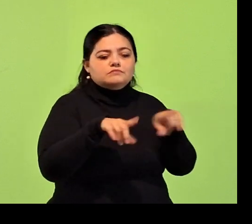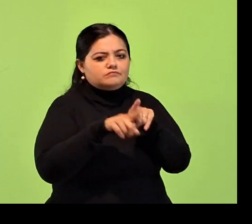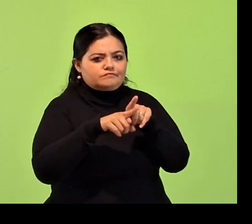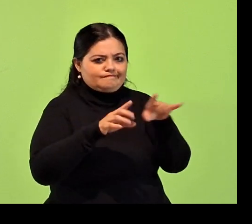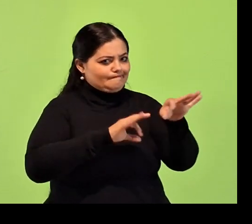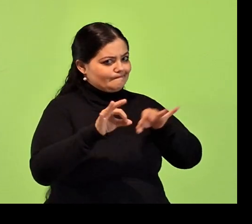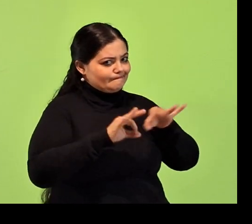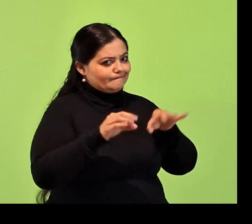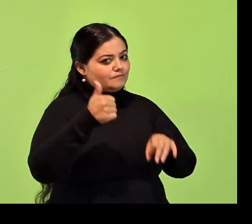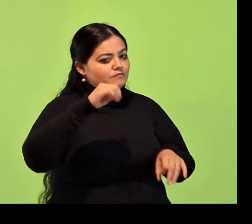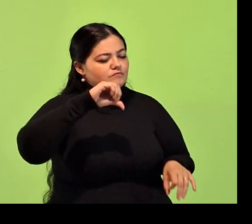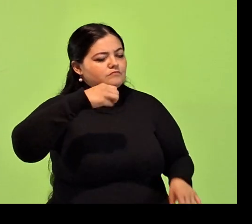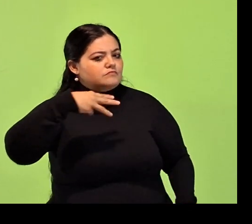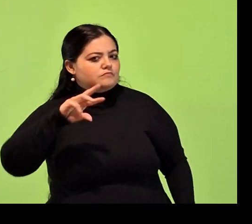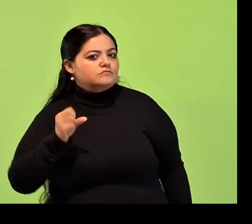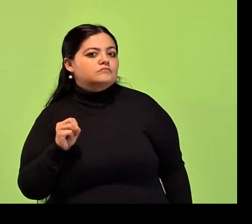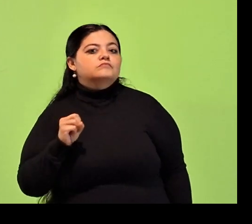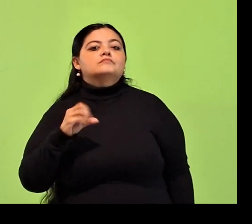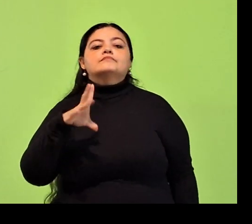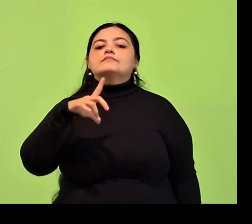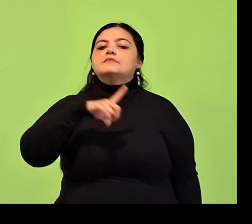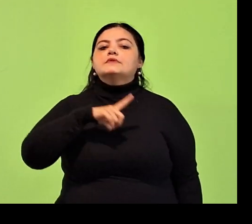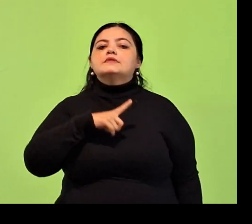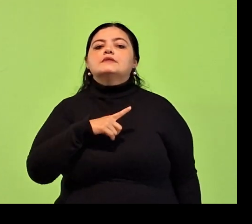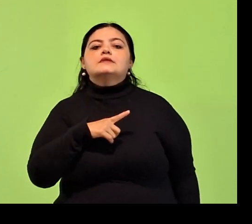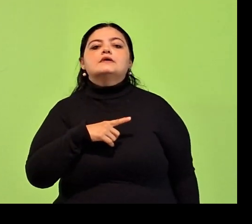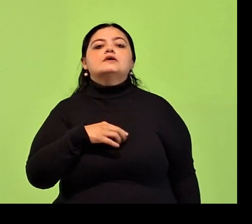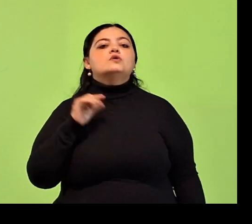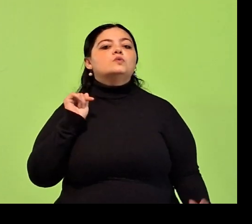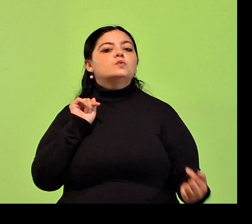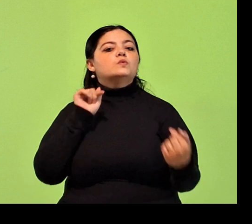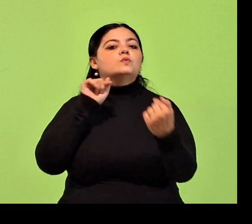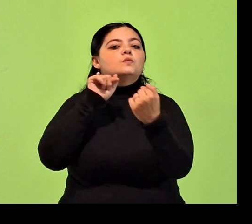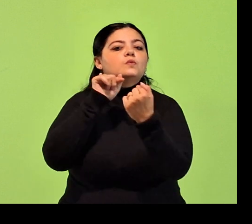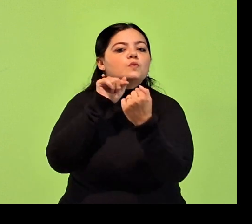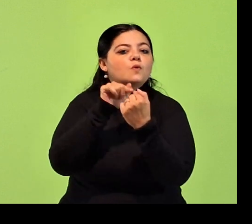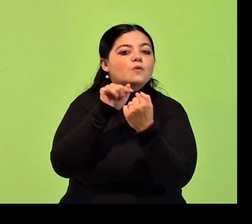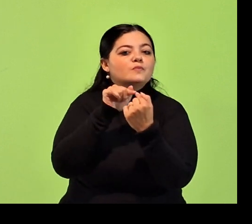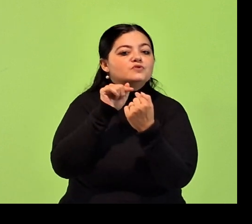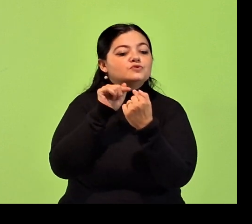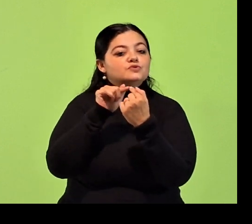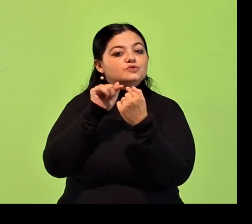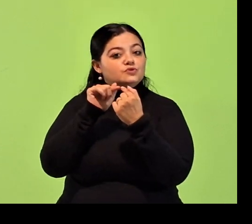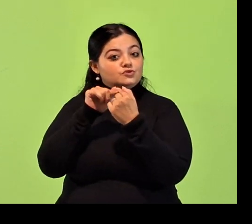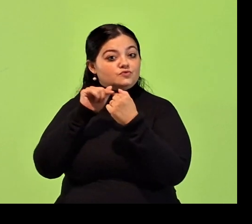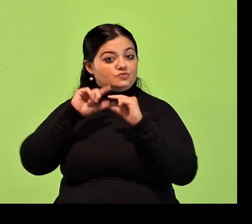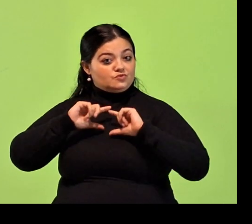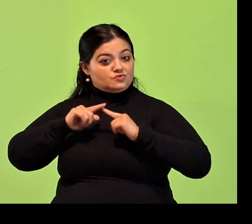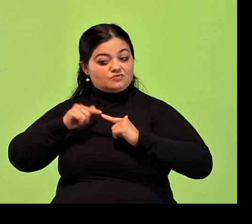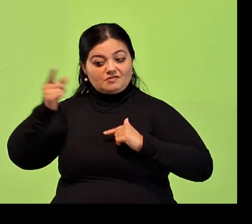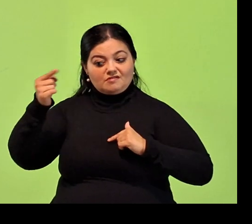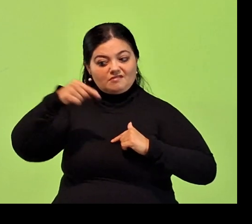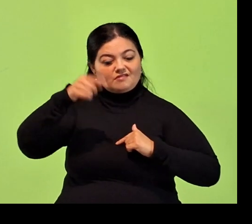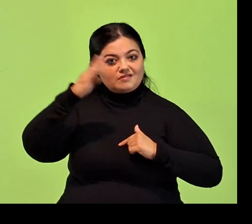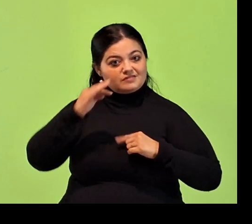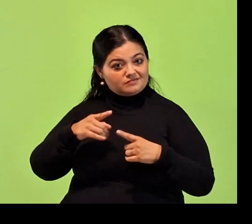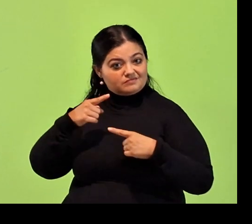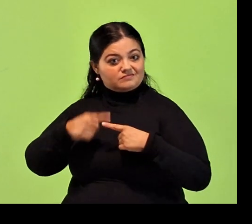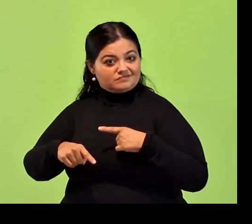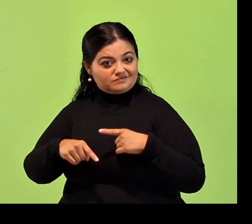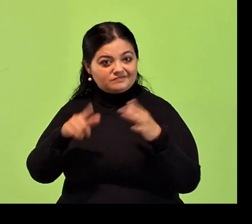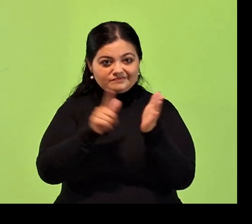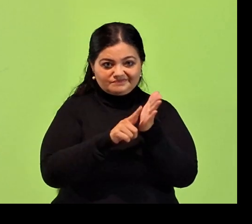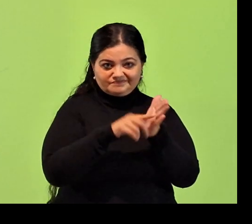também em 1938 e ele tinha o objetivo de barrar a entrada de judeus no Brasil. Página